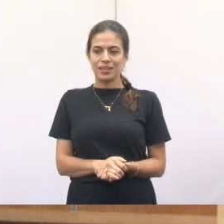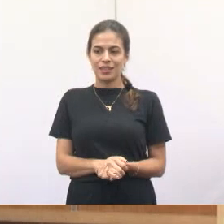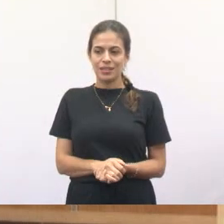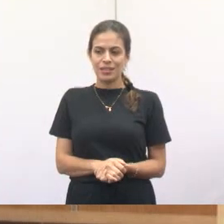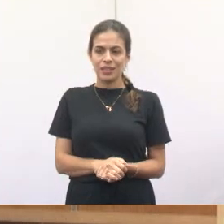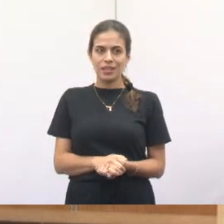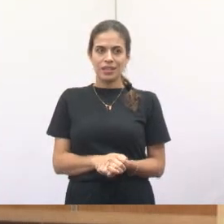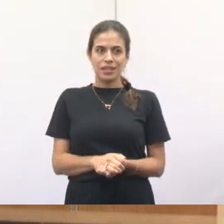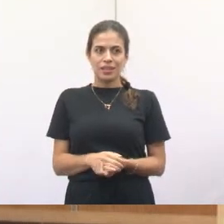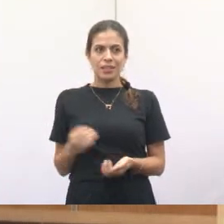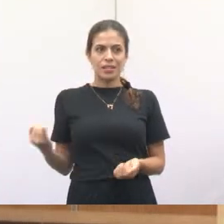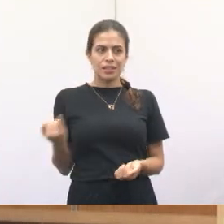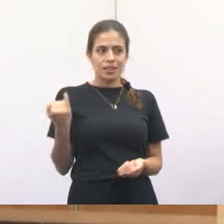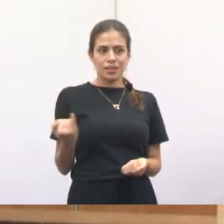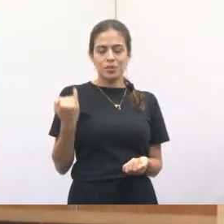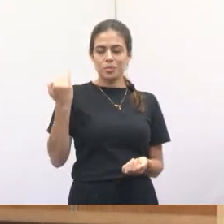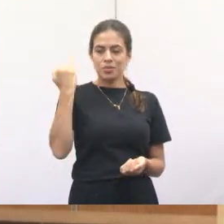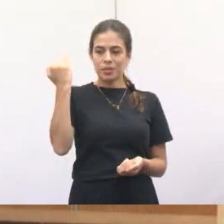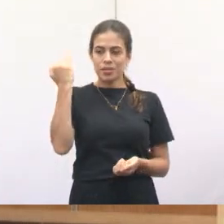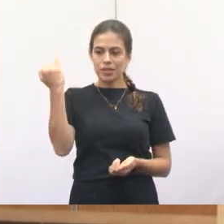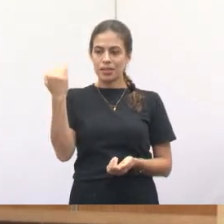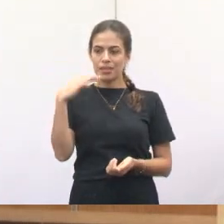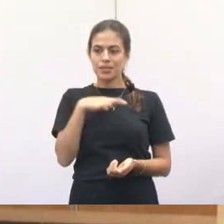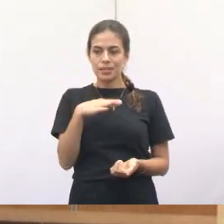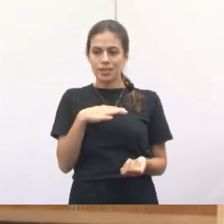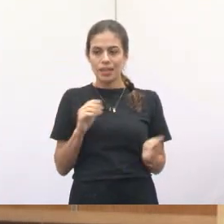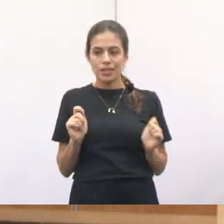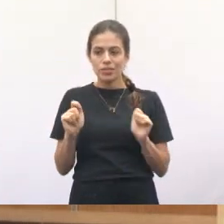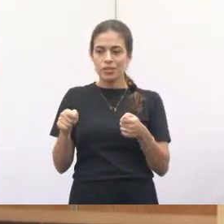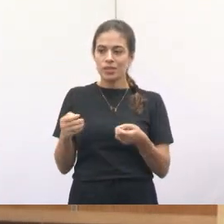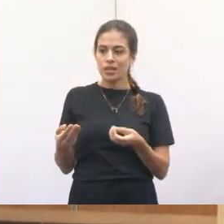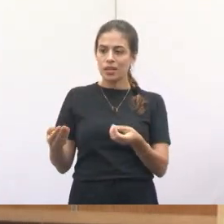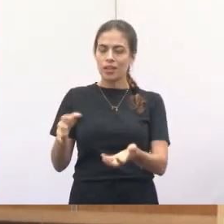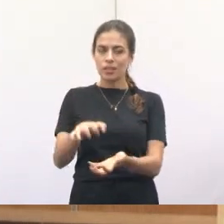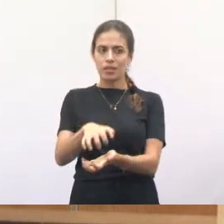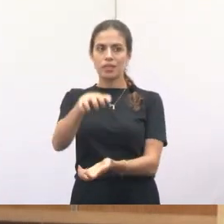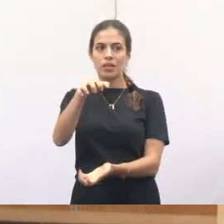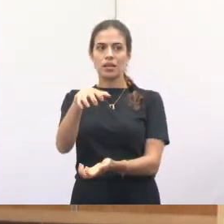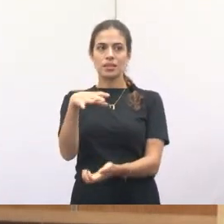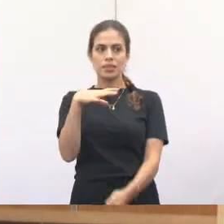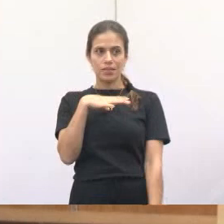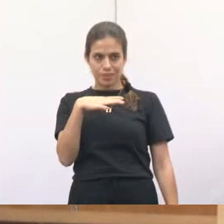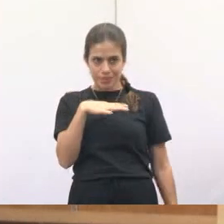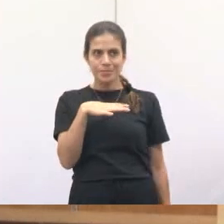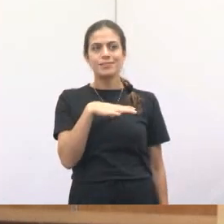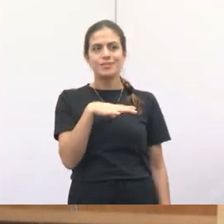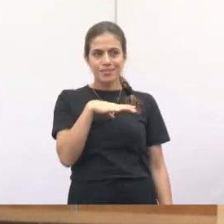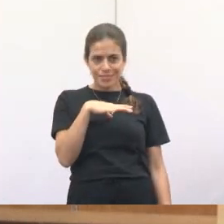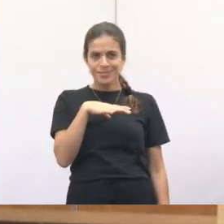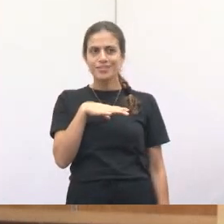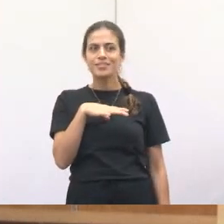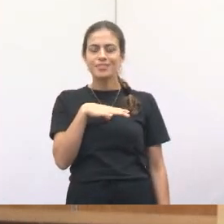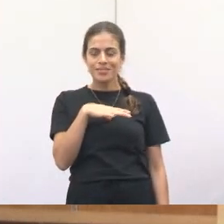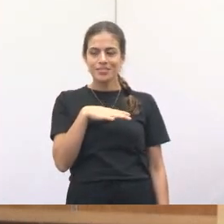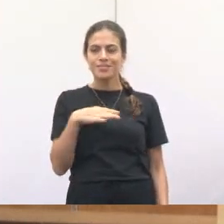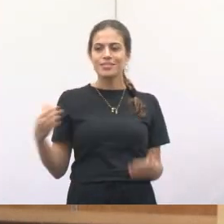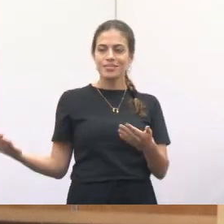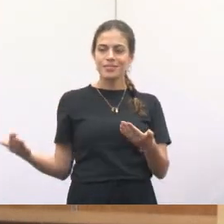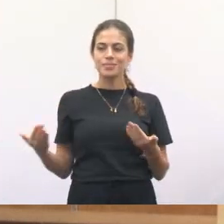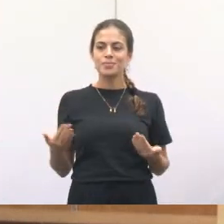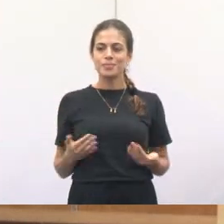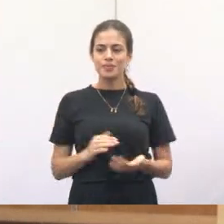Qual é a importância que o município tem dado aos idosos da nossa cidade? Recebi